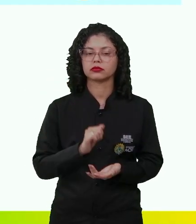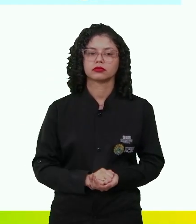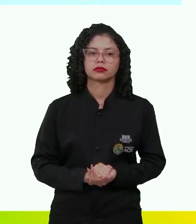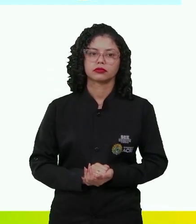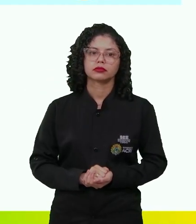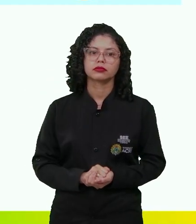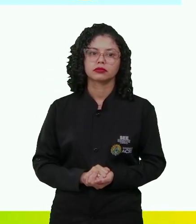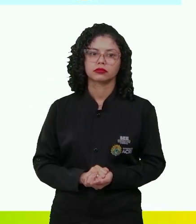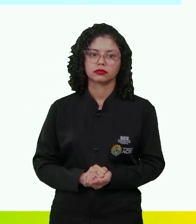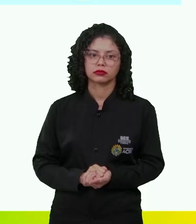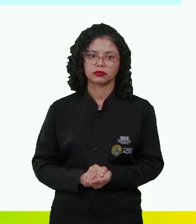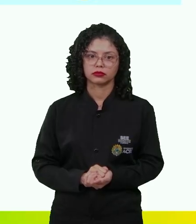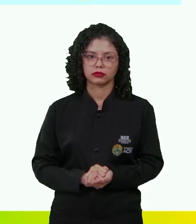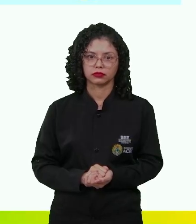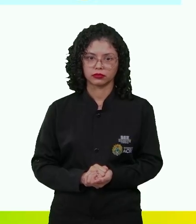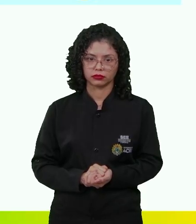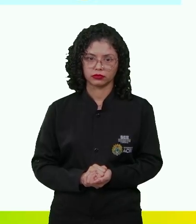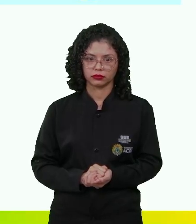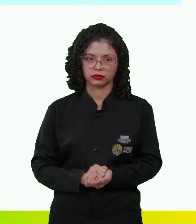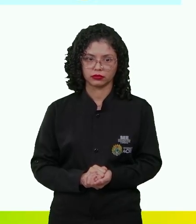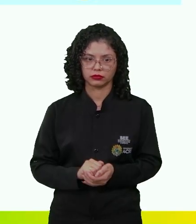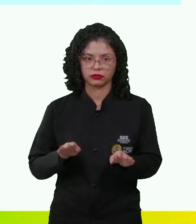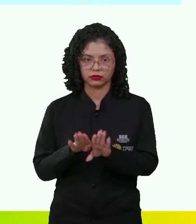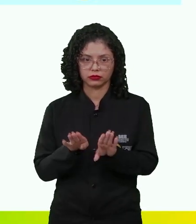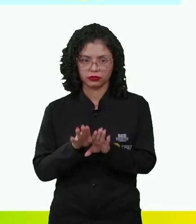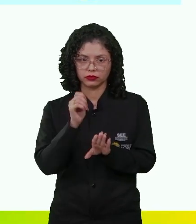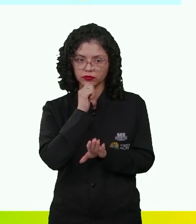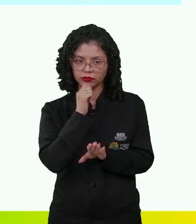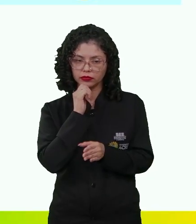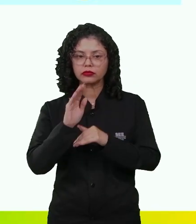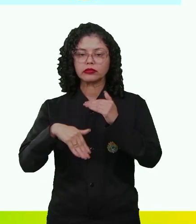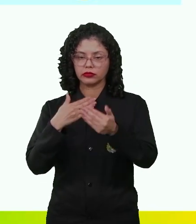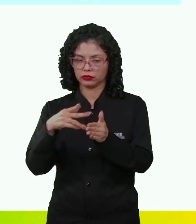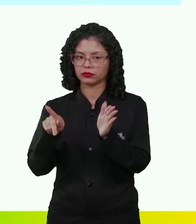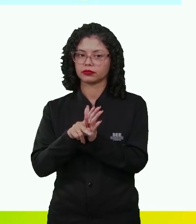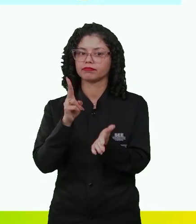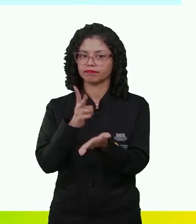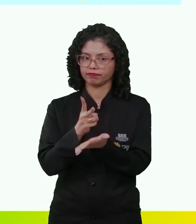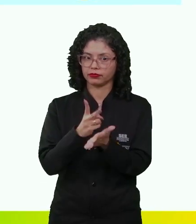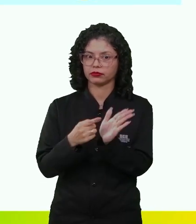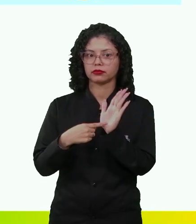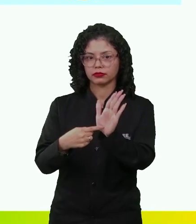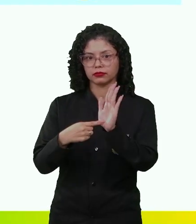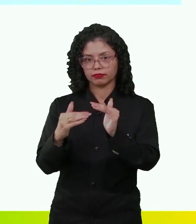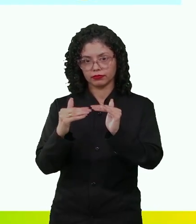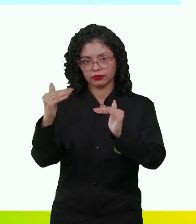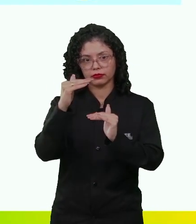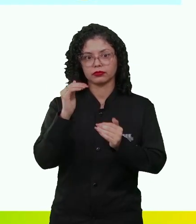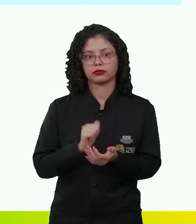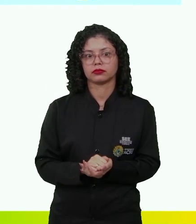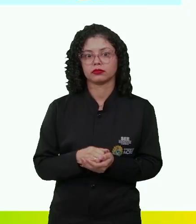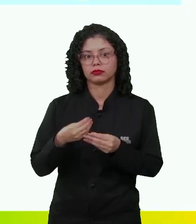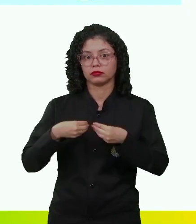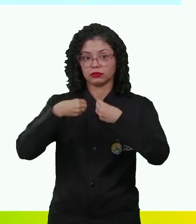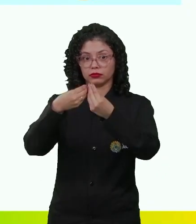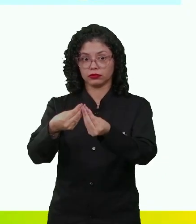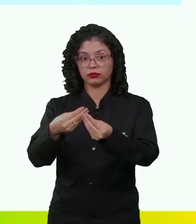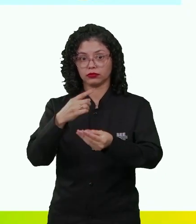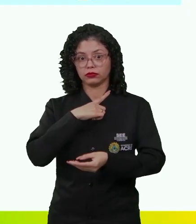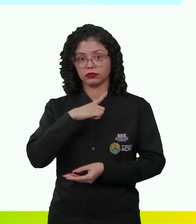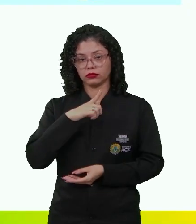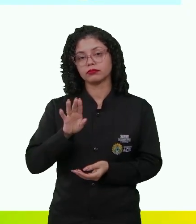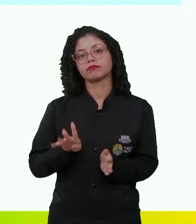ponta. Corretinha, perfeita essa afirmativa. Os países subdesenvolvidos apresentam elevado índice de exportação